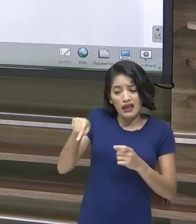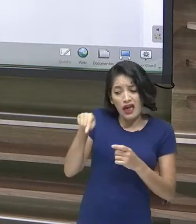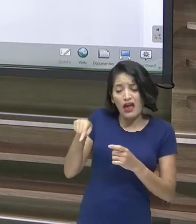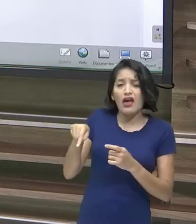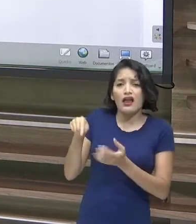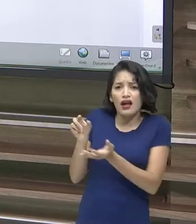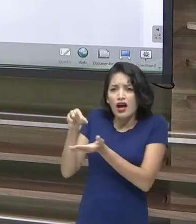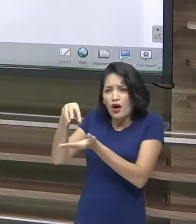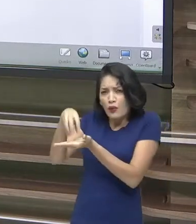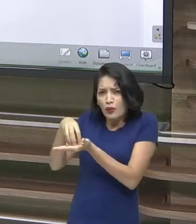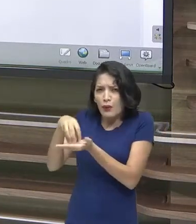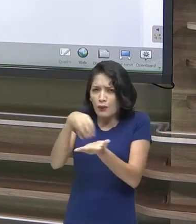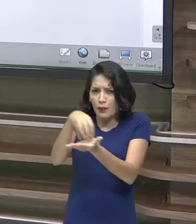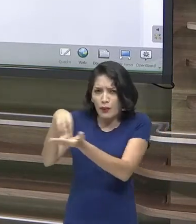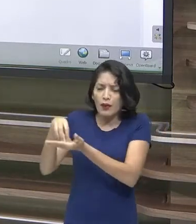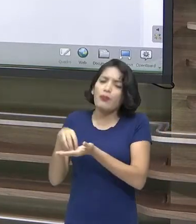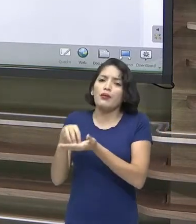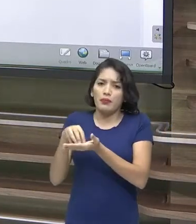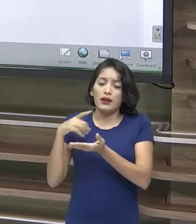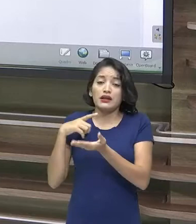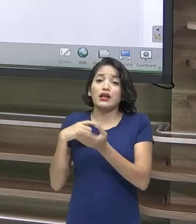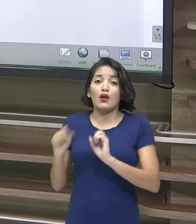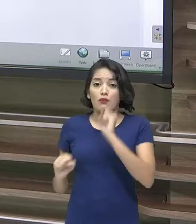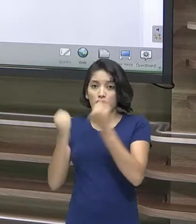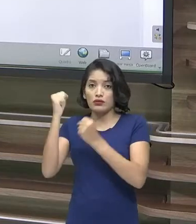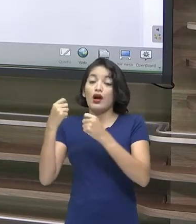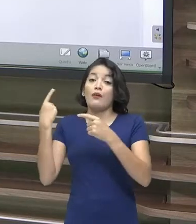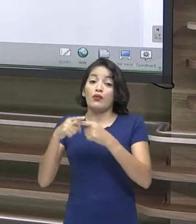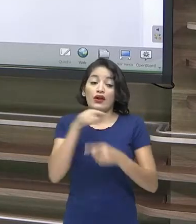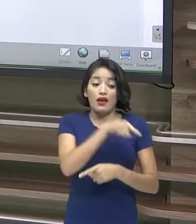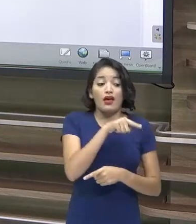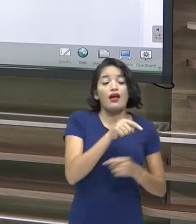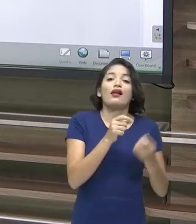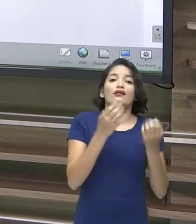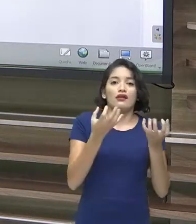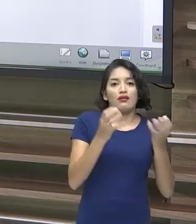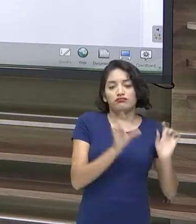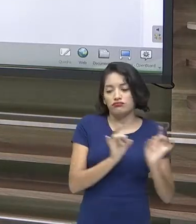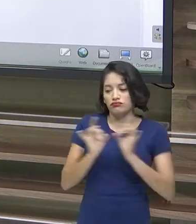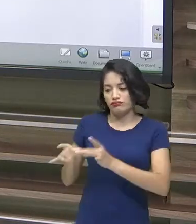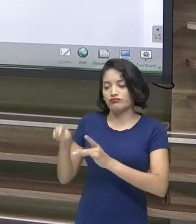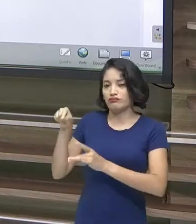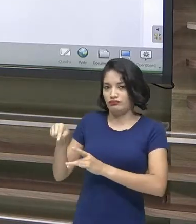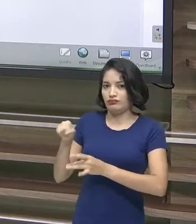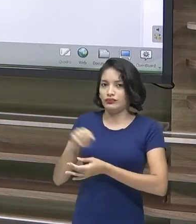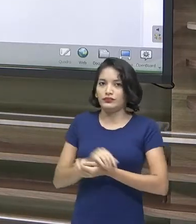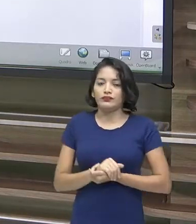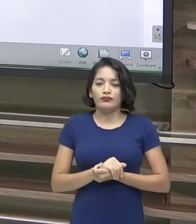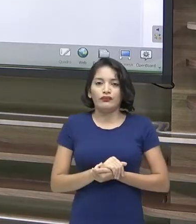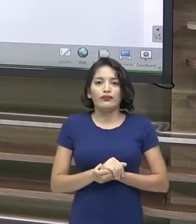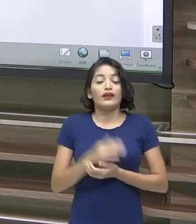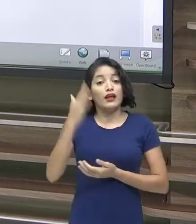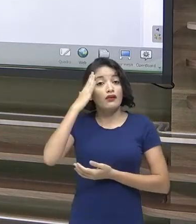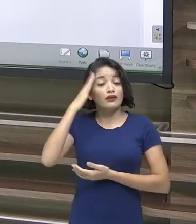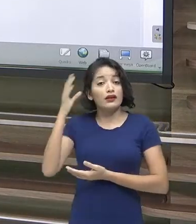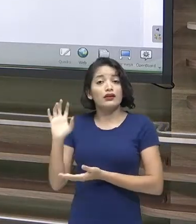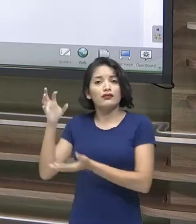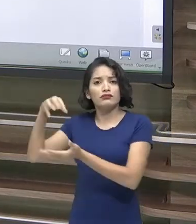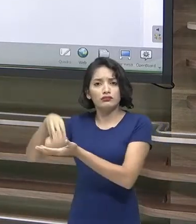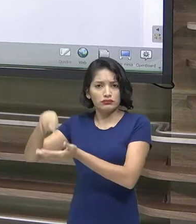quê? Porque a metrópole quer vender o produto para essa colônia. E é muito interessante também que essa colônia,